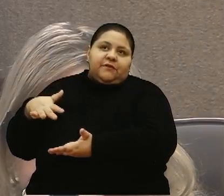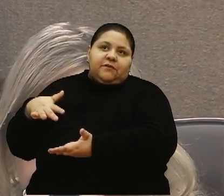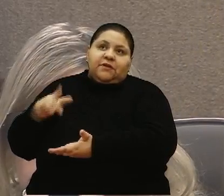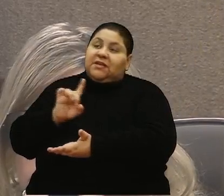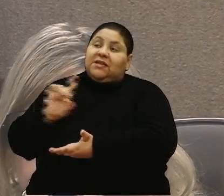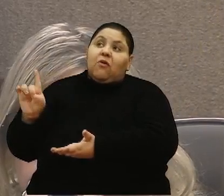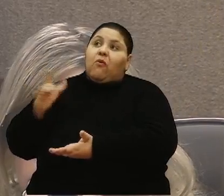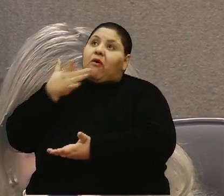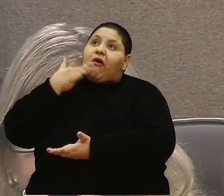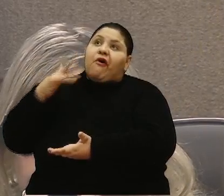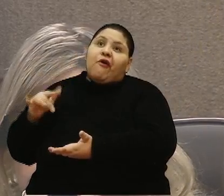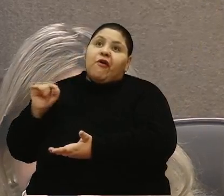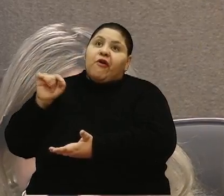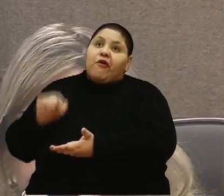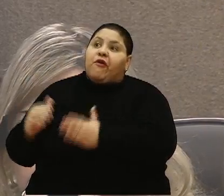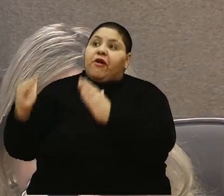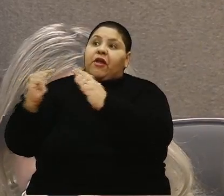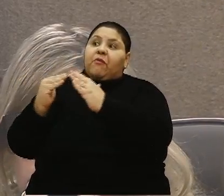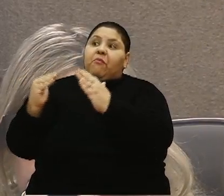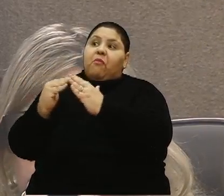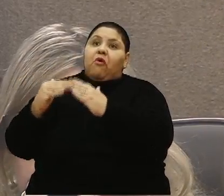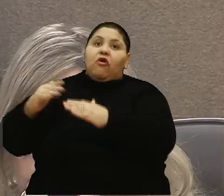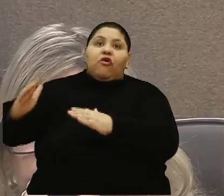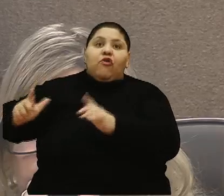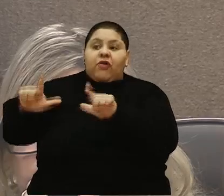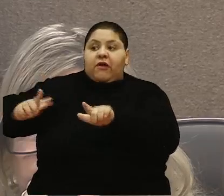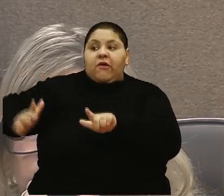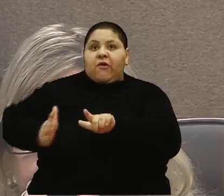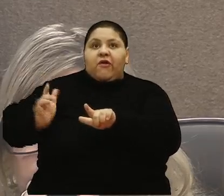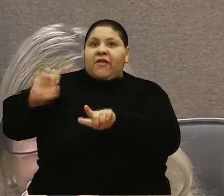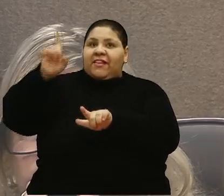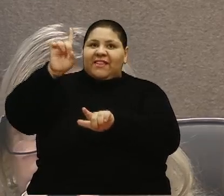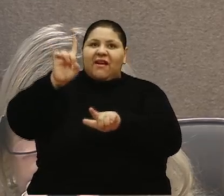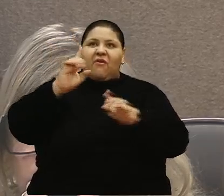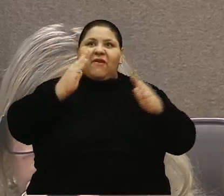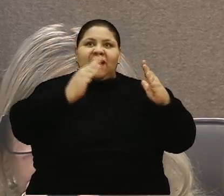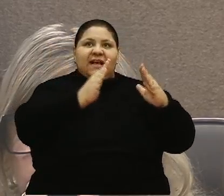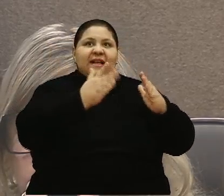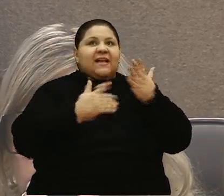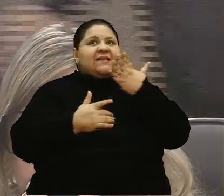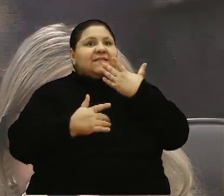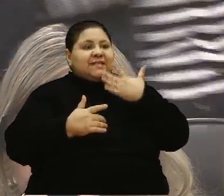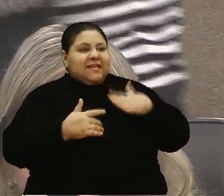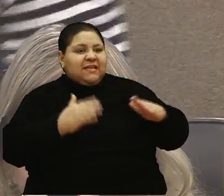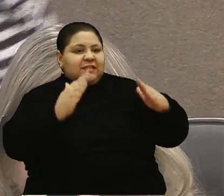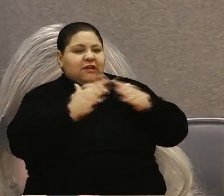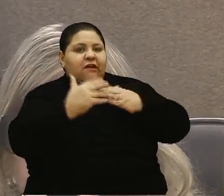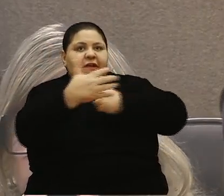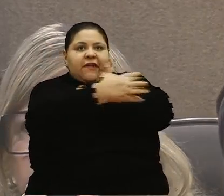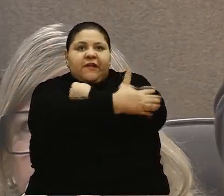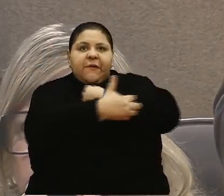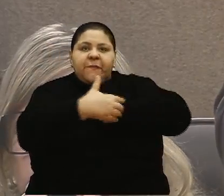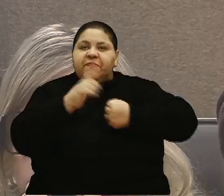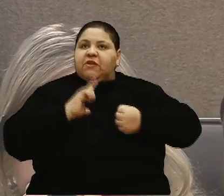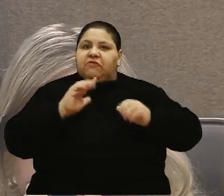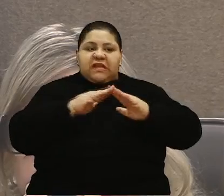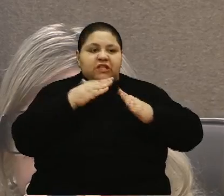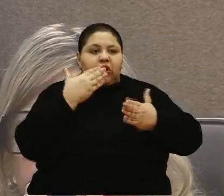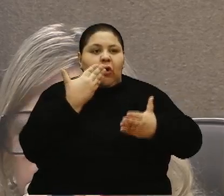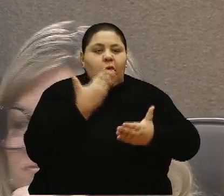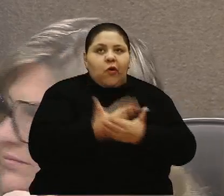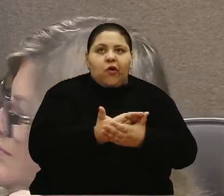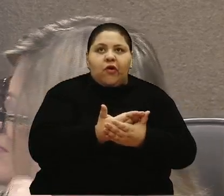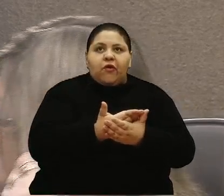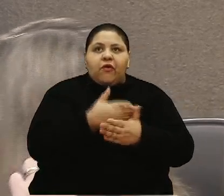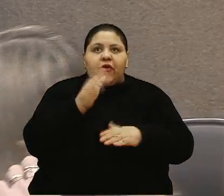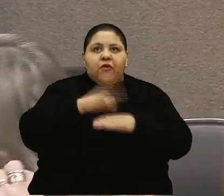são as crianças aquelas que moram em cobertura, são aquelas crianças que estão na periferia, aquelas crianças que estão sem escola, aquelas crianças que mais